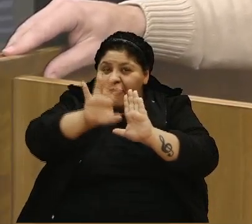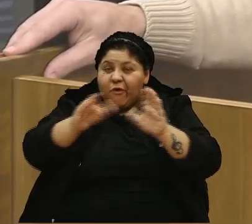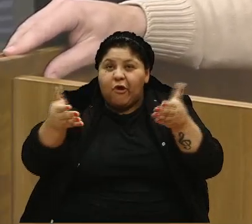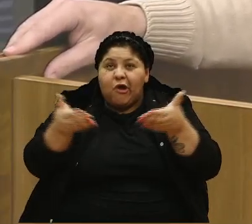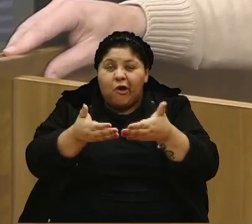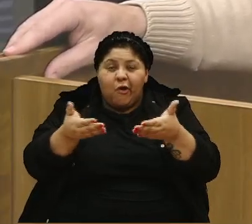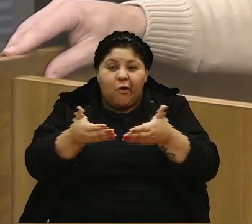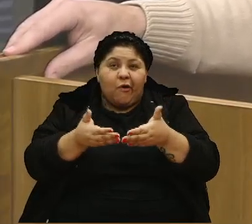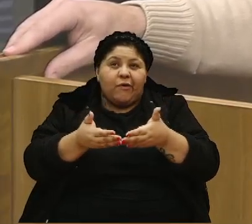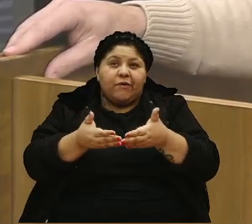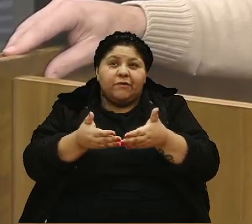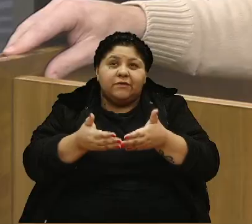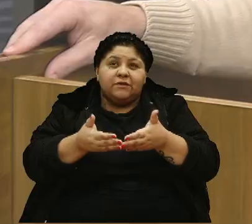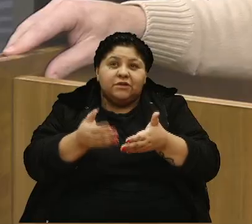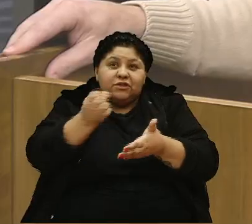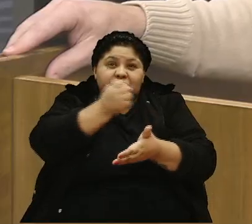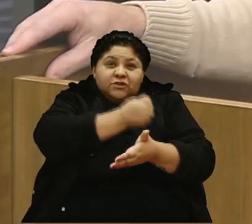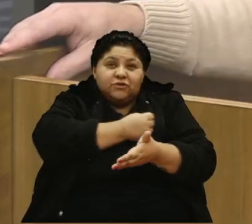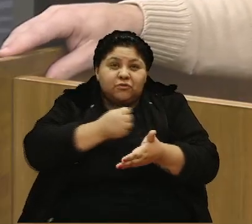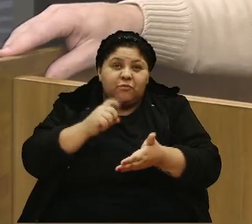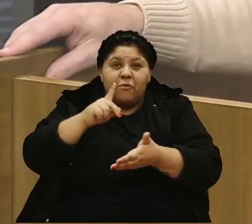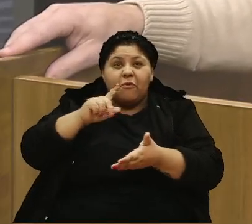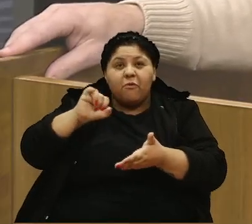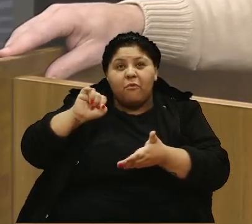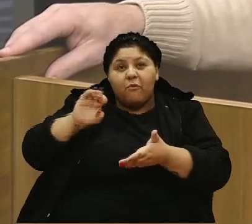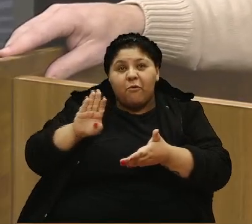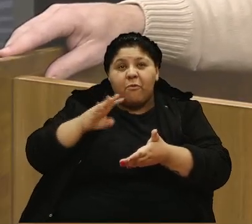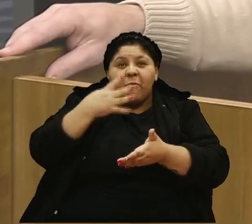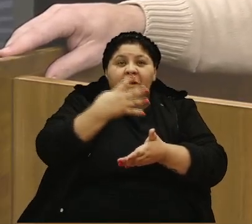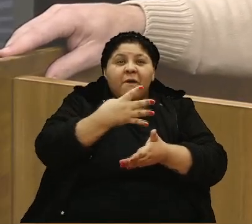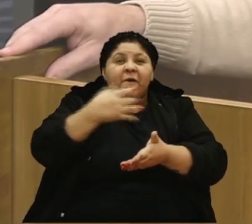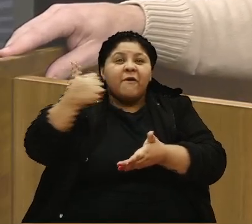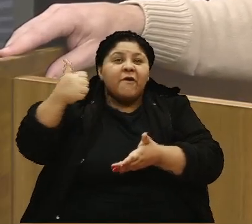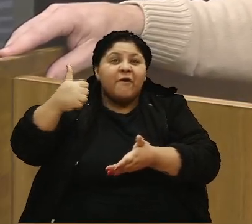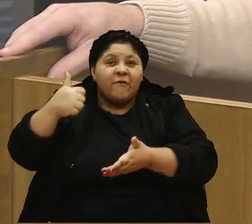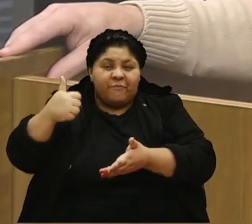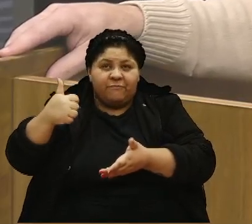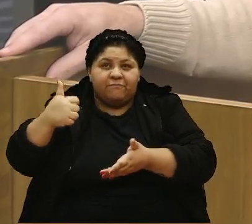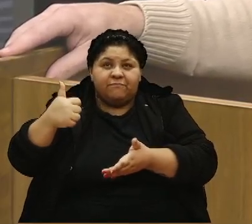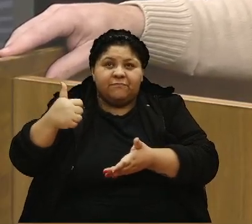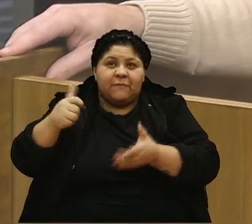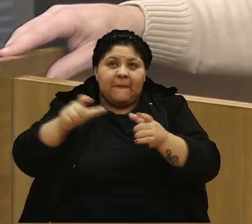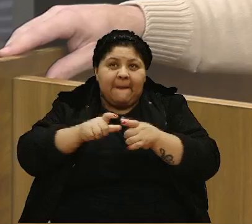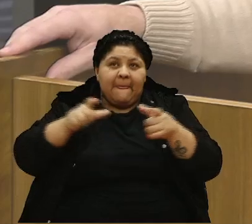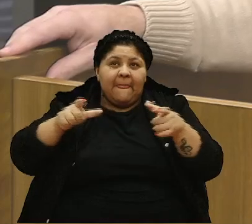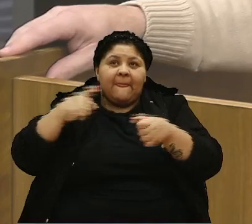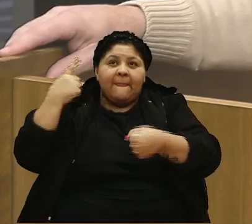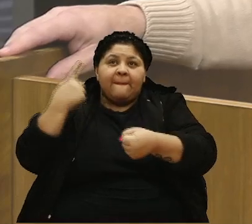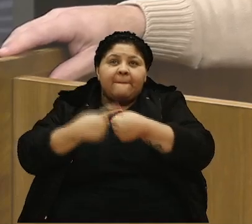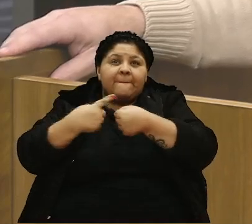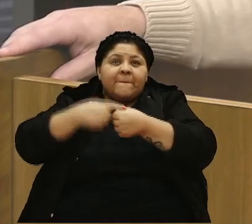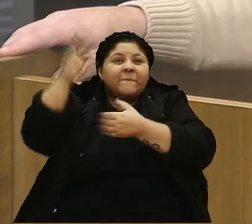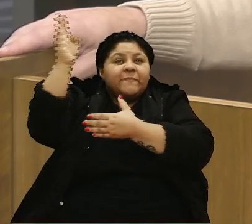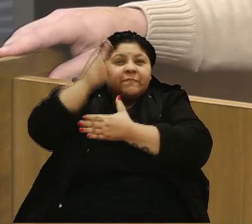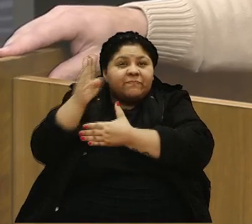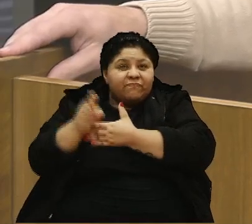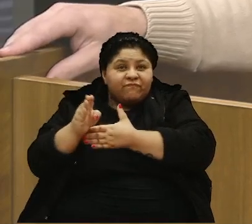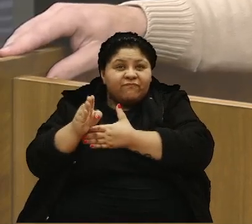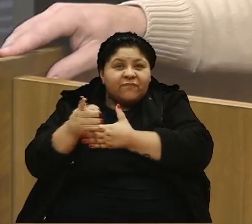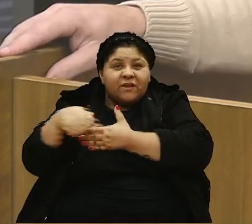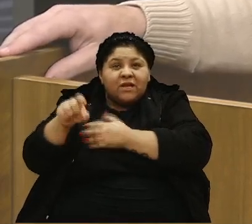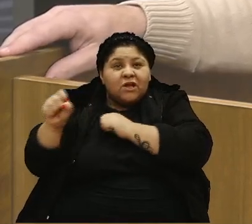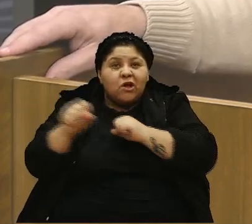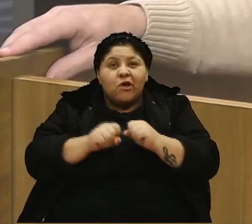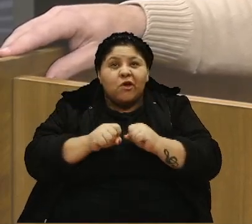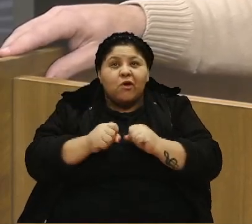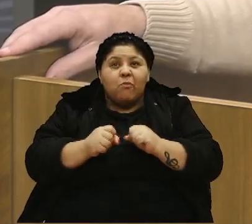hoje, em números do PIB, ela é a 41ª maior cidade do Brasil. Então, a gente pode